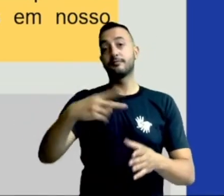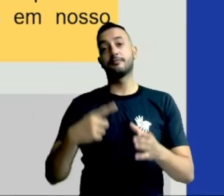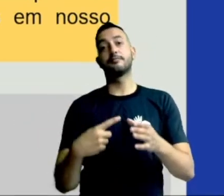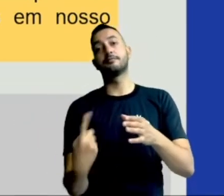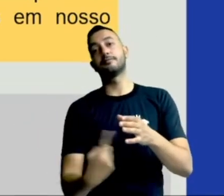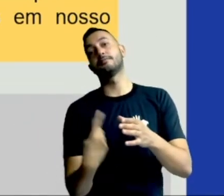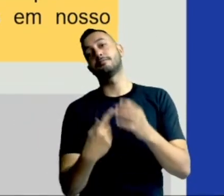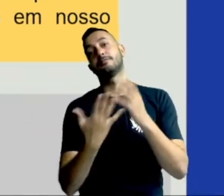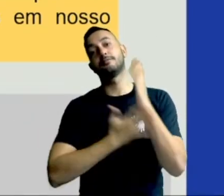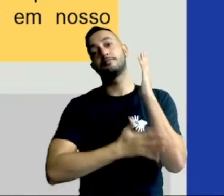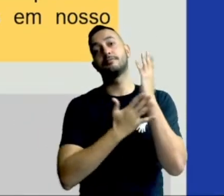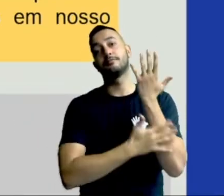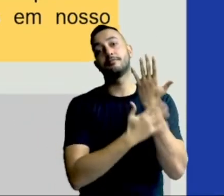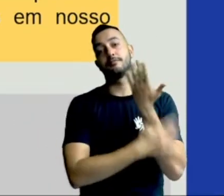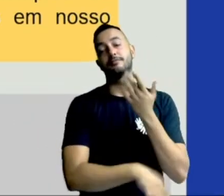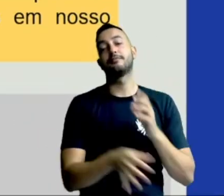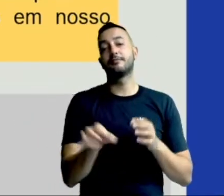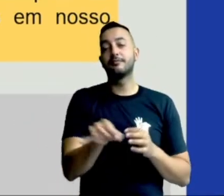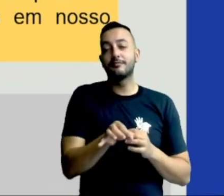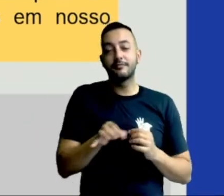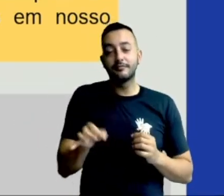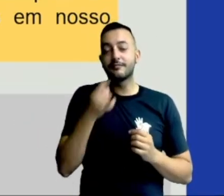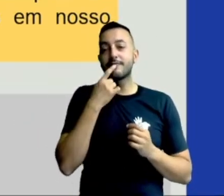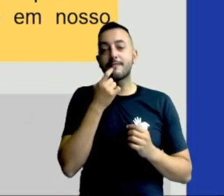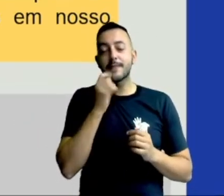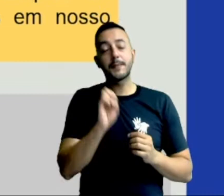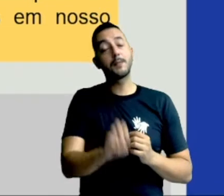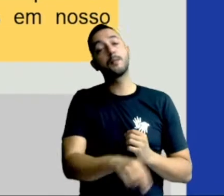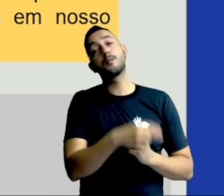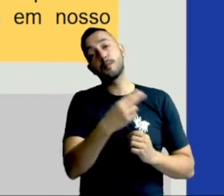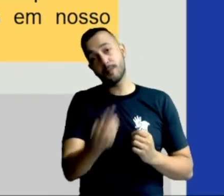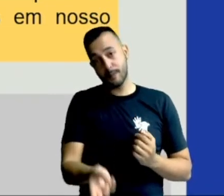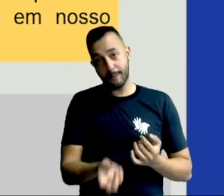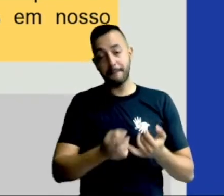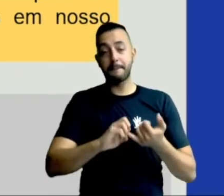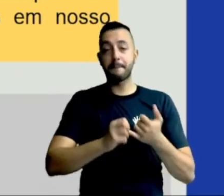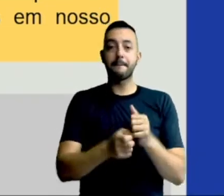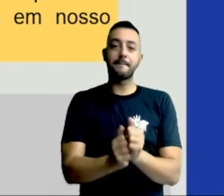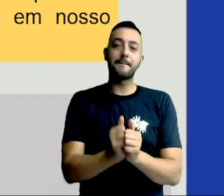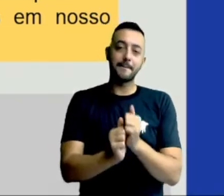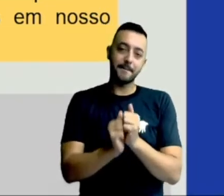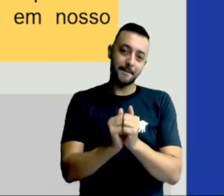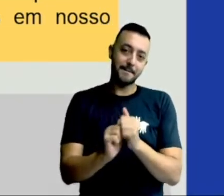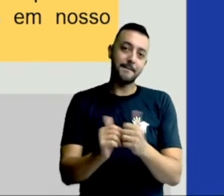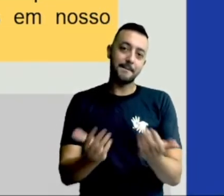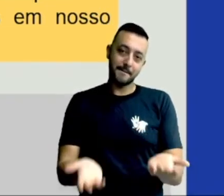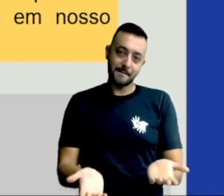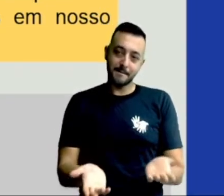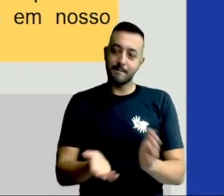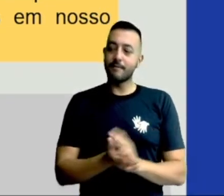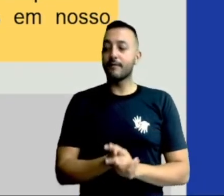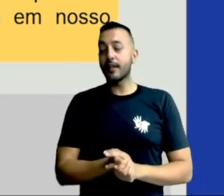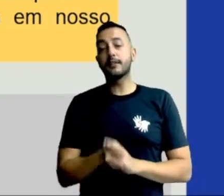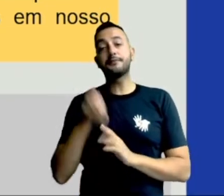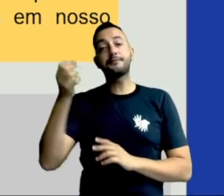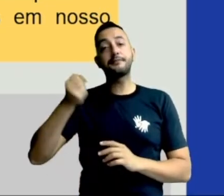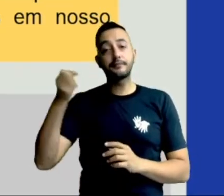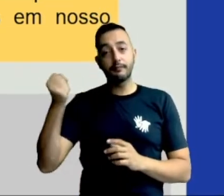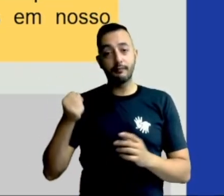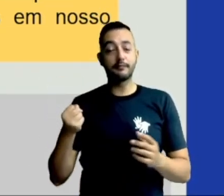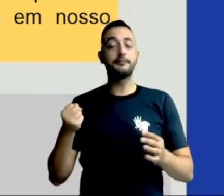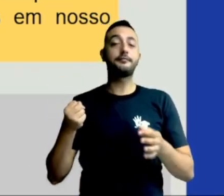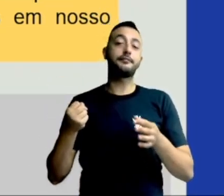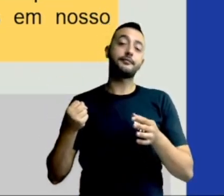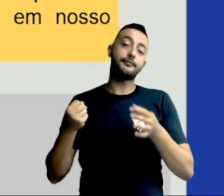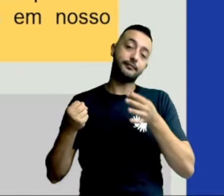de abacaxi, de acerola, né? Ou então o feijão com arroz. Ó, leite com café